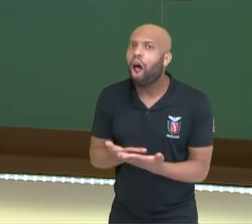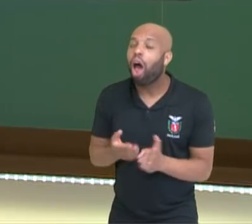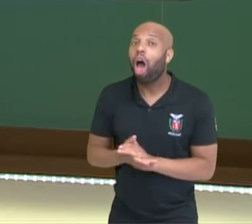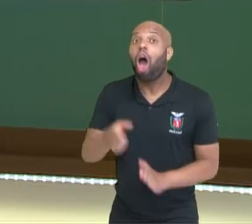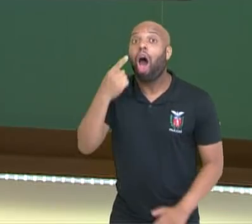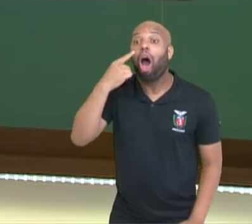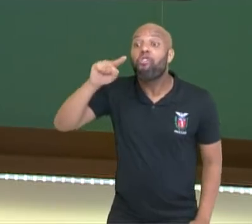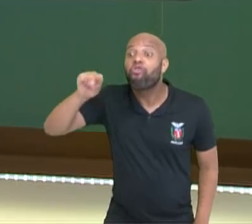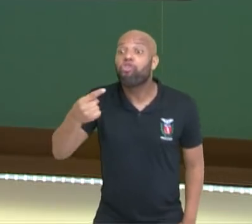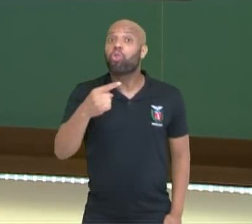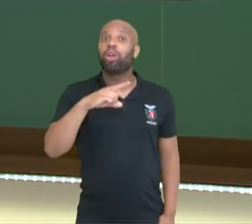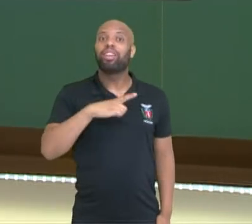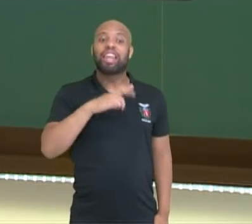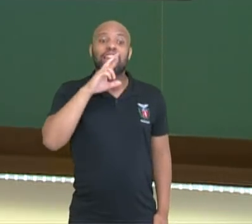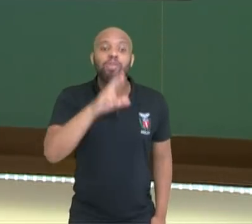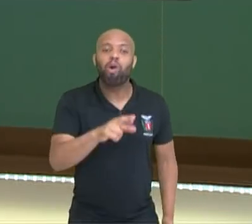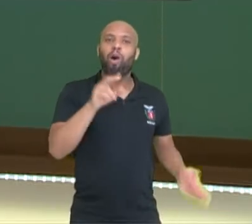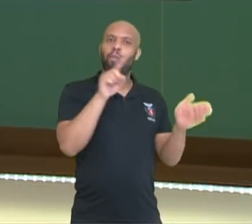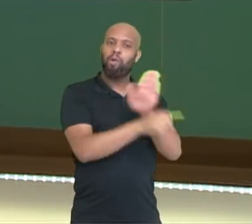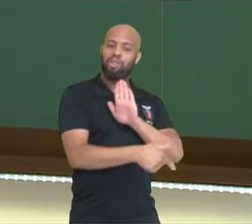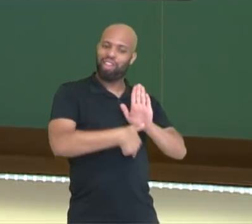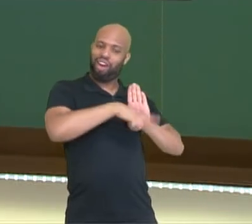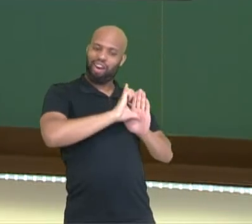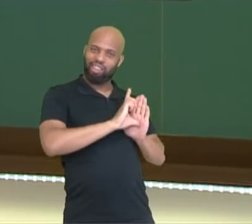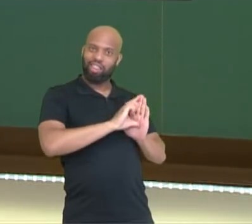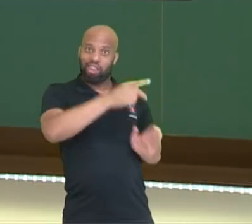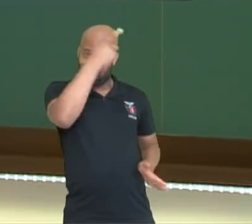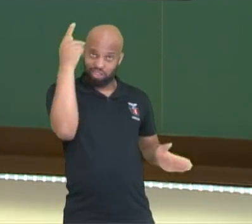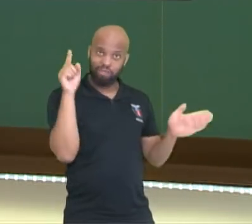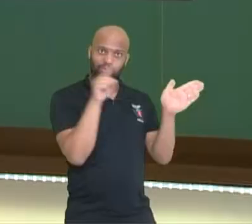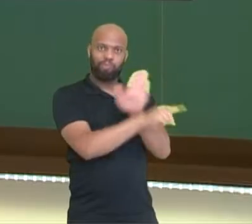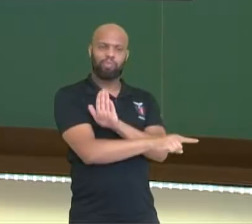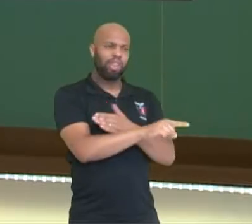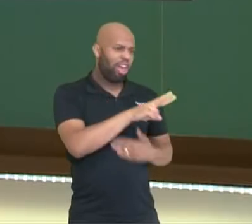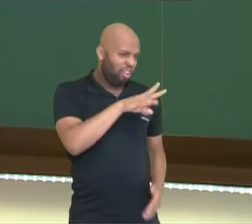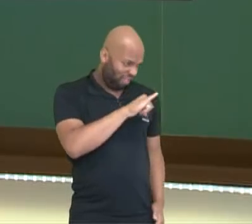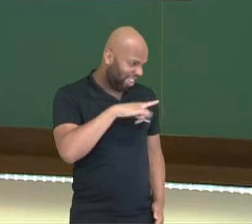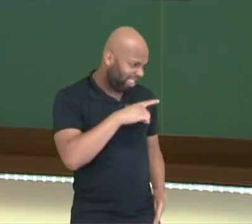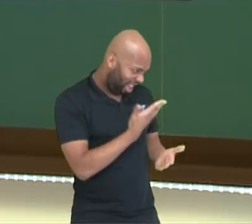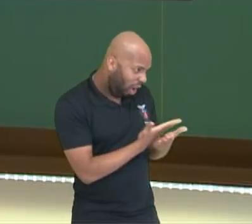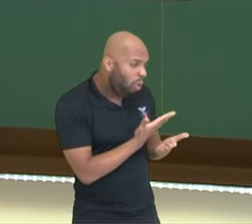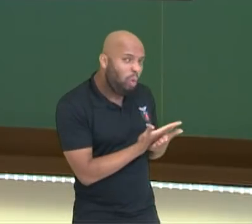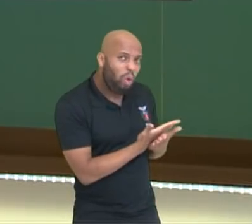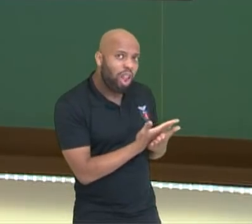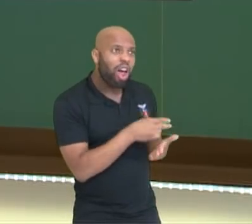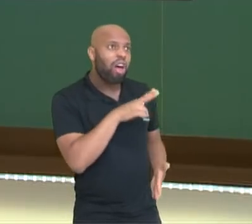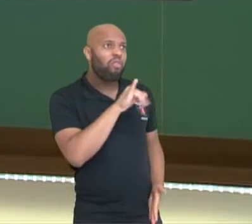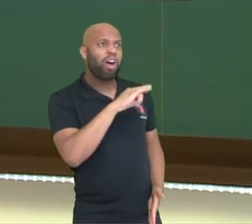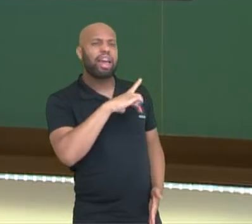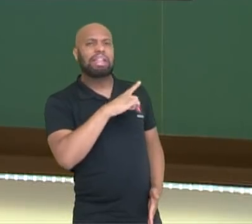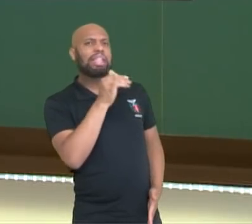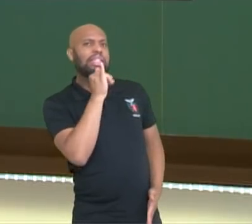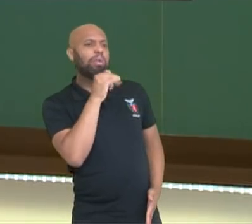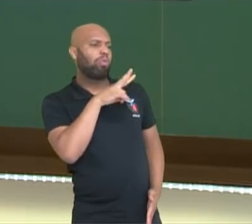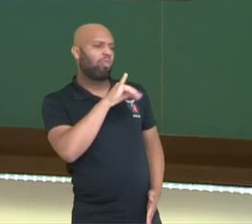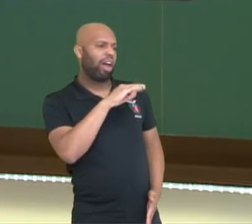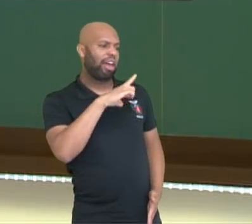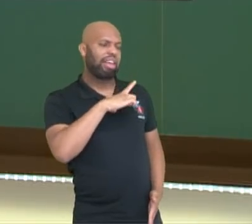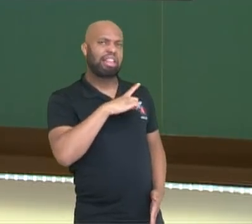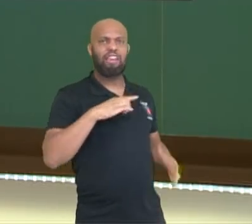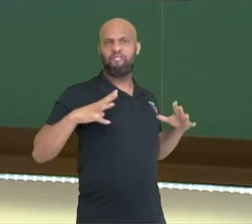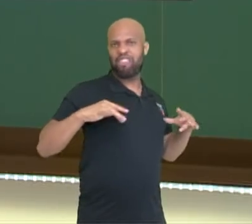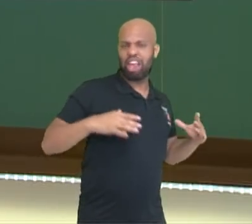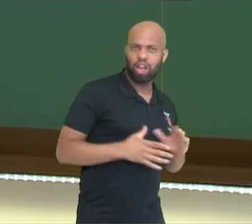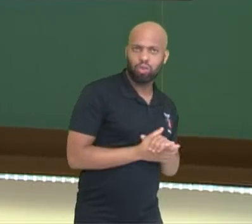uma pergunta que foi feita anteriormente. Alguém perguntou, vai ter aula? Vai ter feriado? Aí a